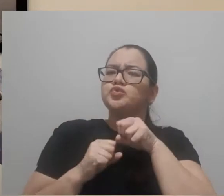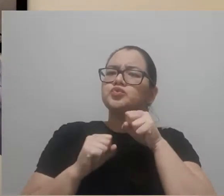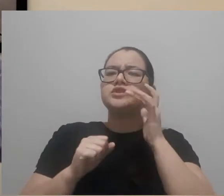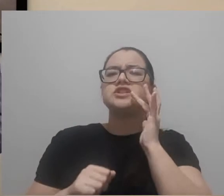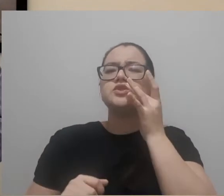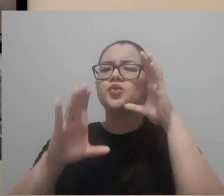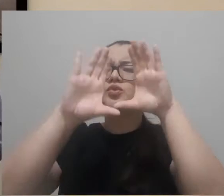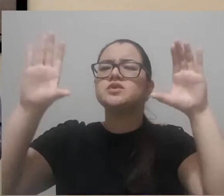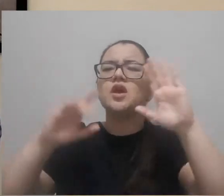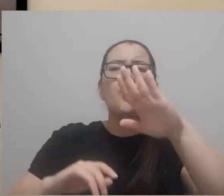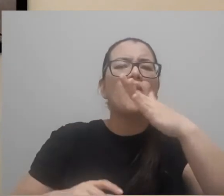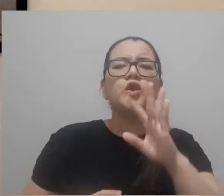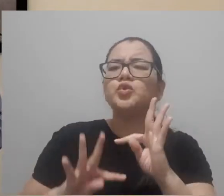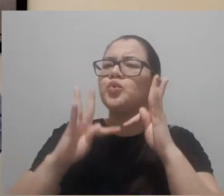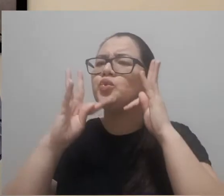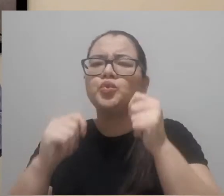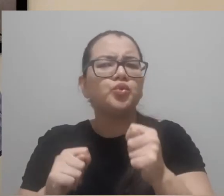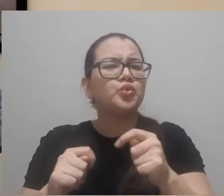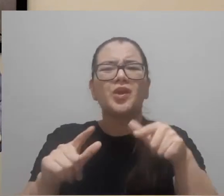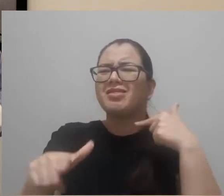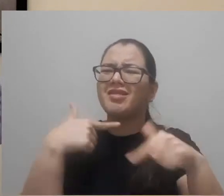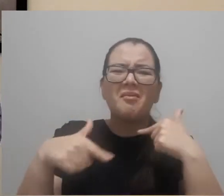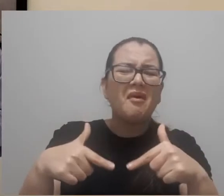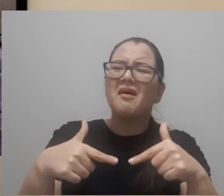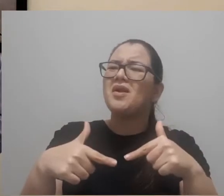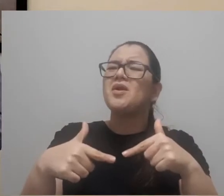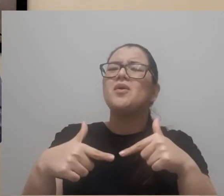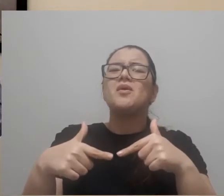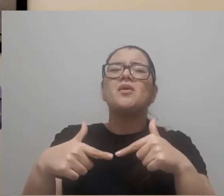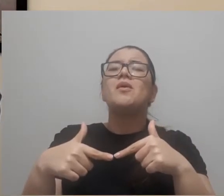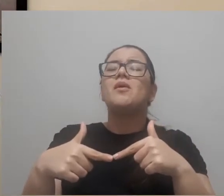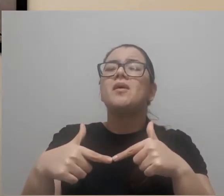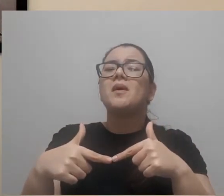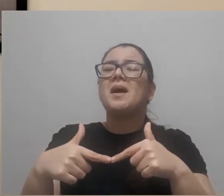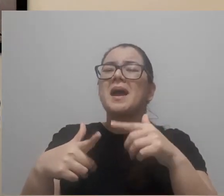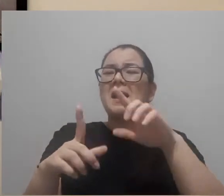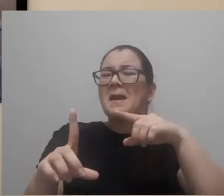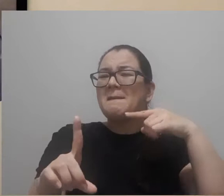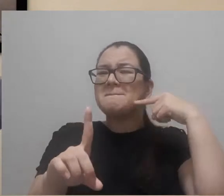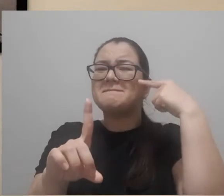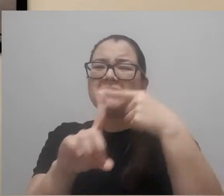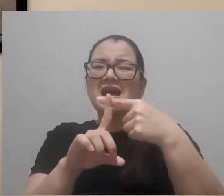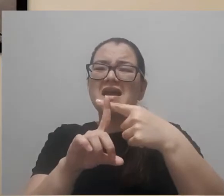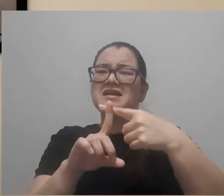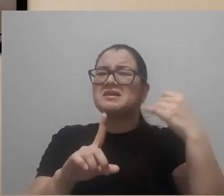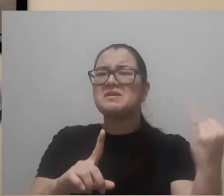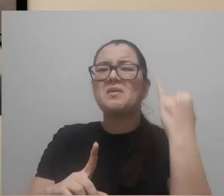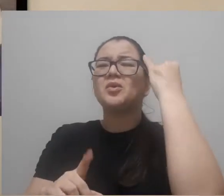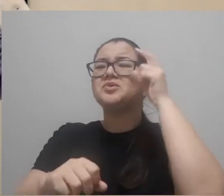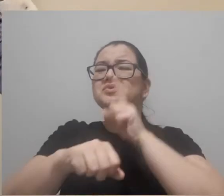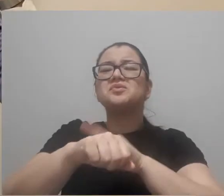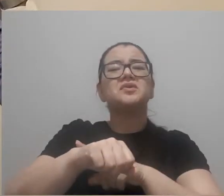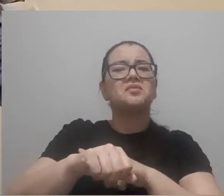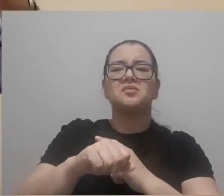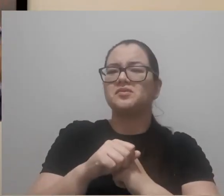no reino de Deus ultrapassam a linha da temporalidade. Acumulamos tesouro nos céus quando, no